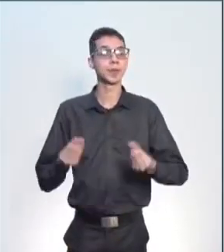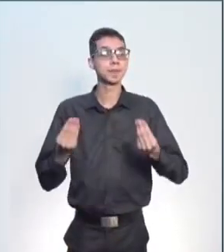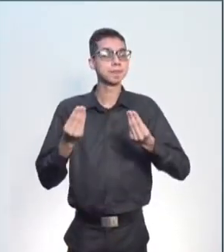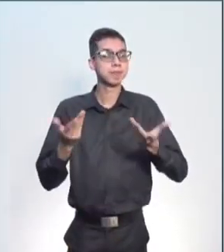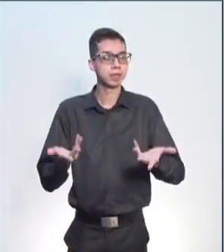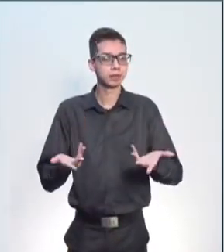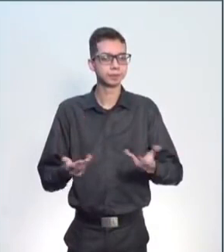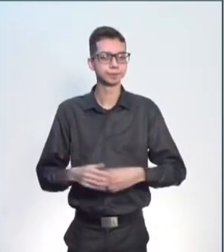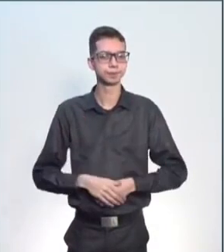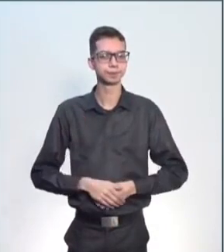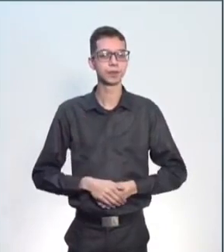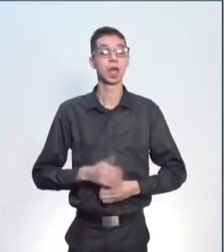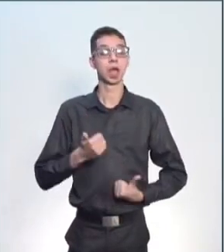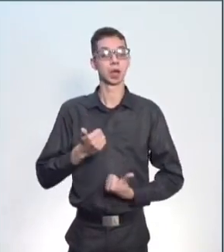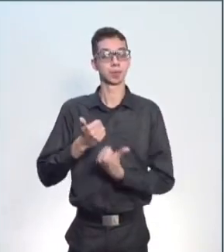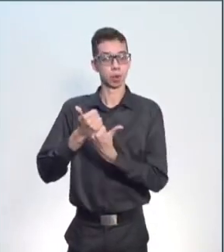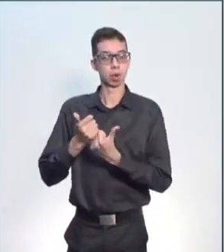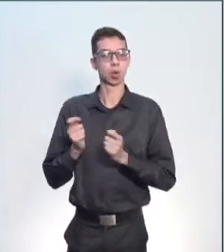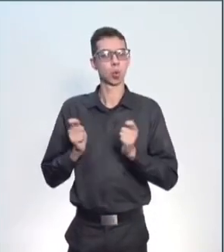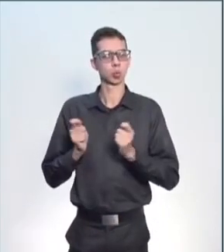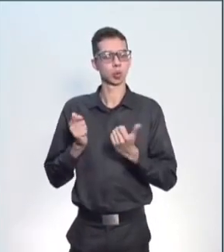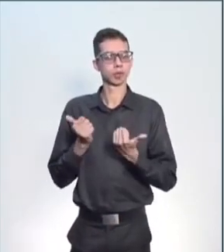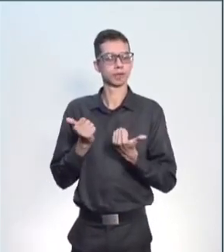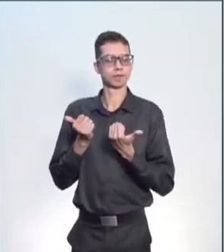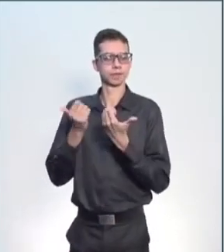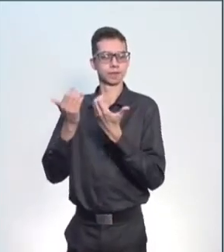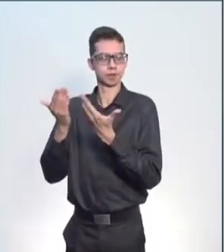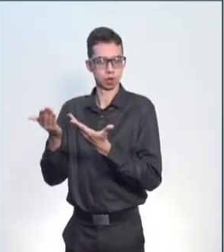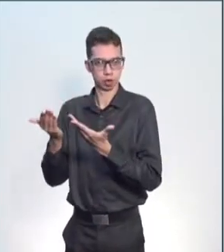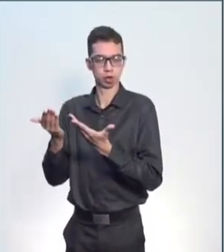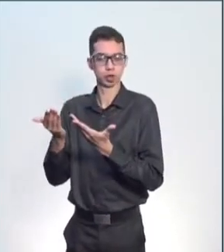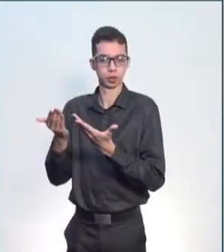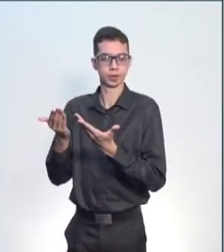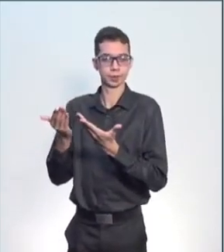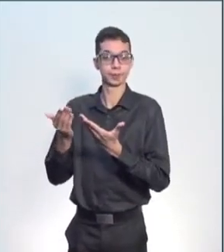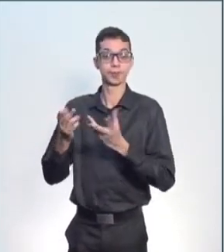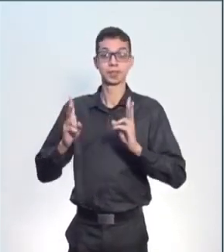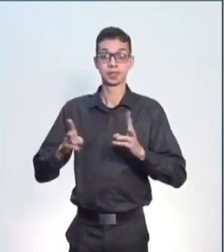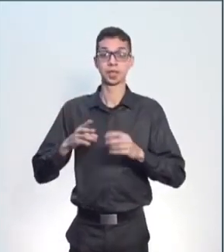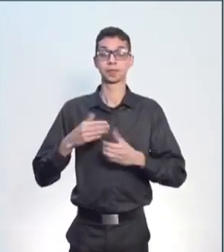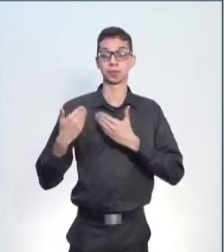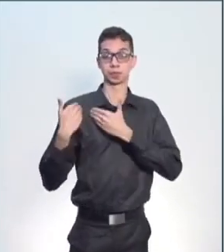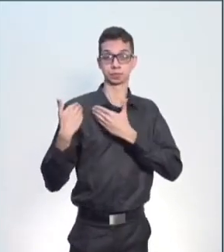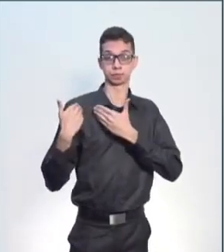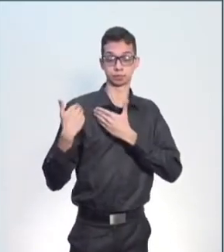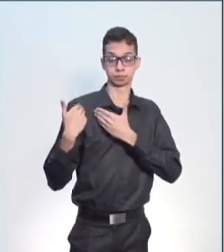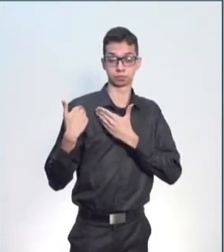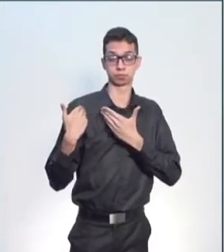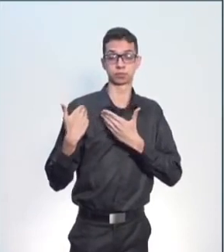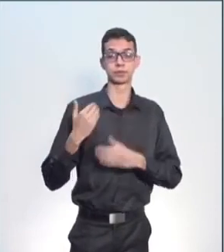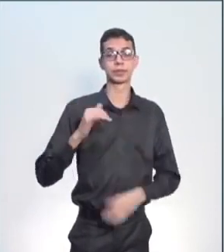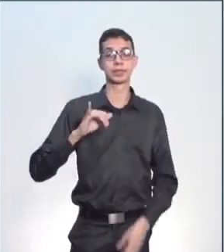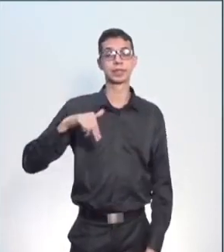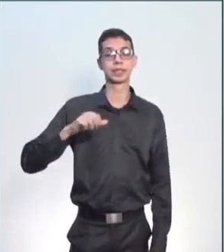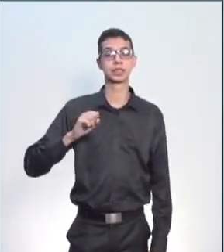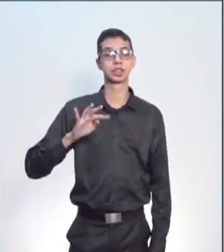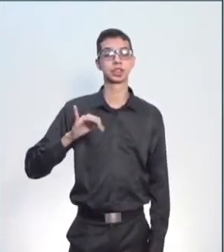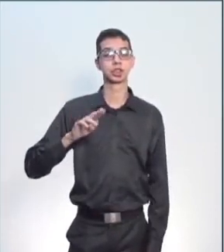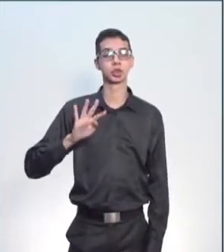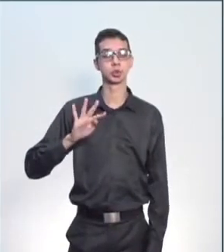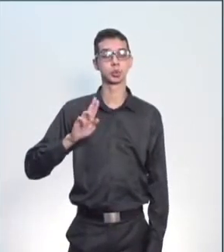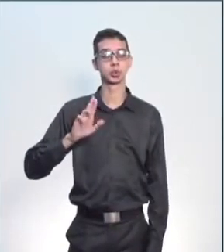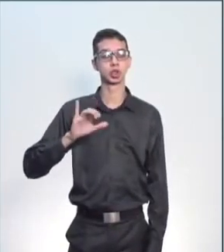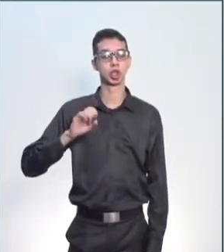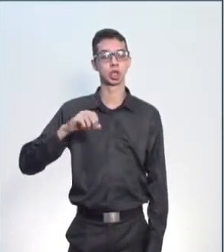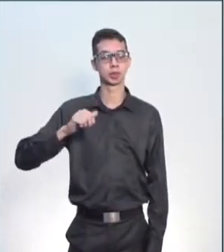controle externo no exercício de sua missão institucional. Parágrafo 1º da seção 9 da